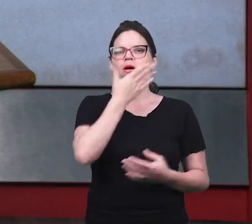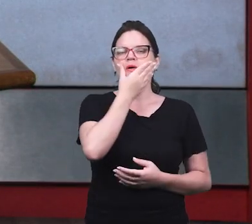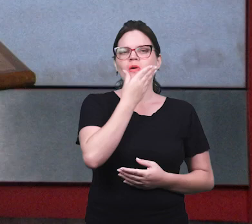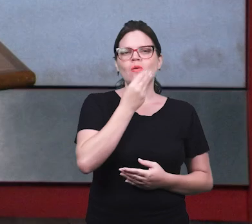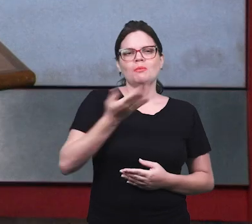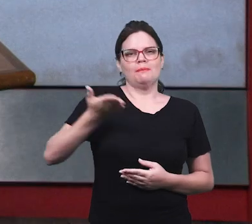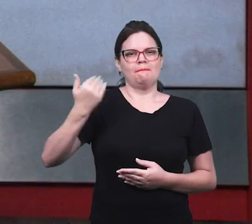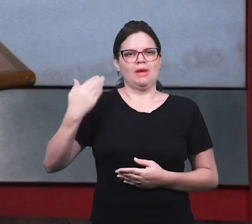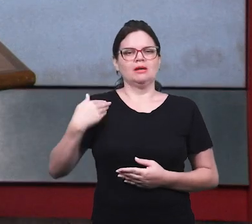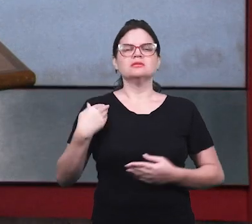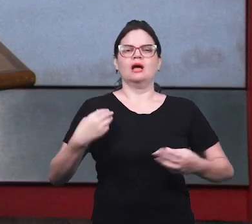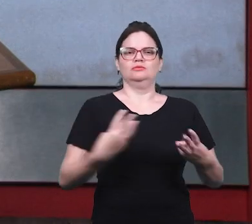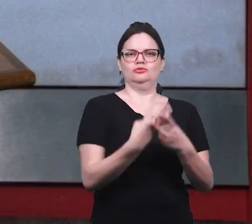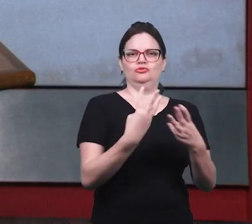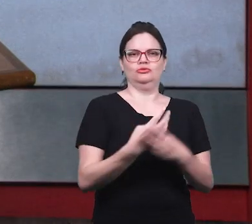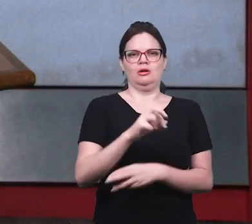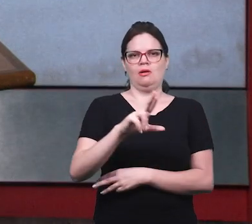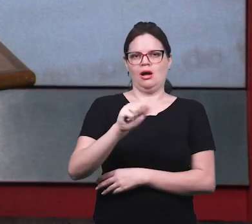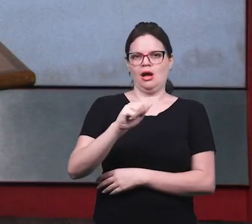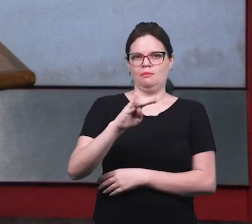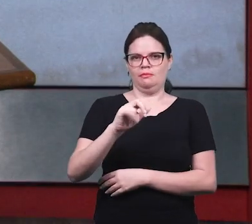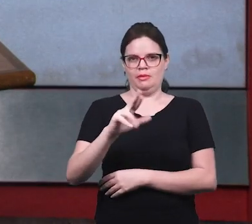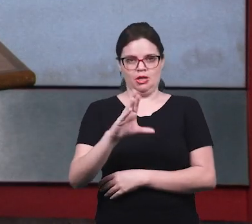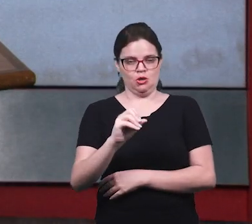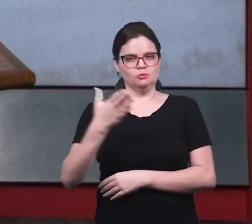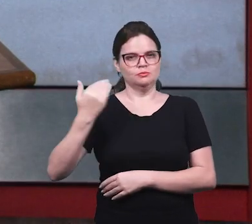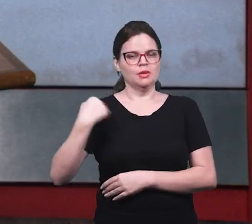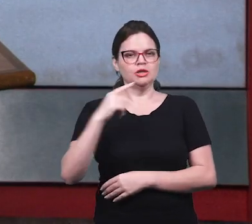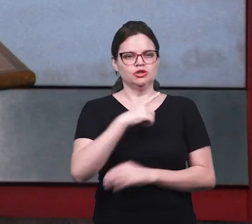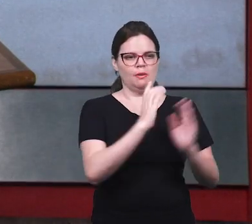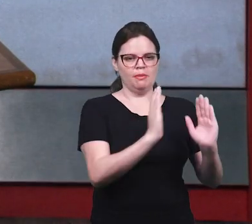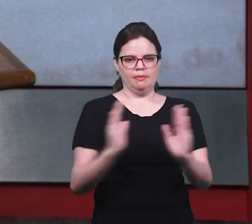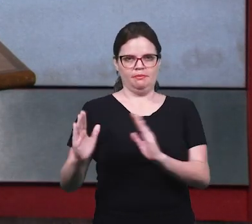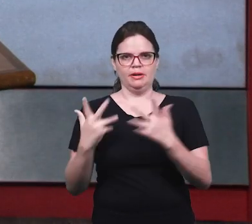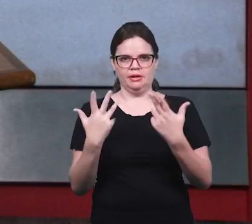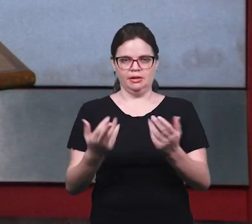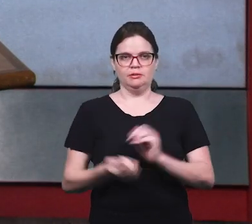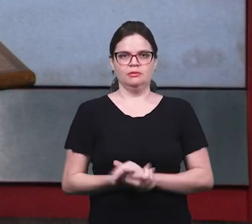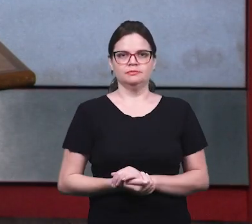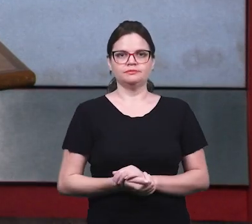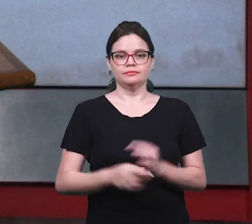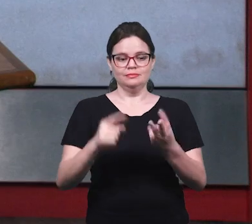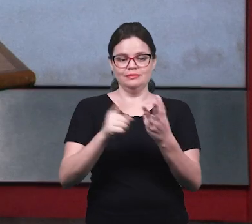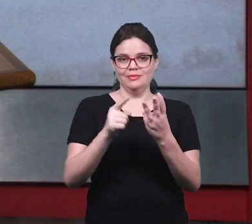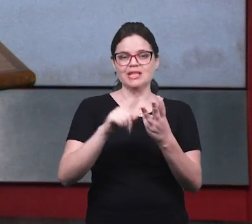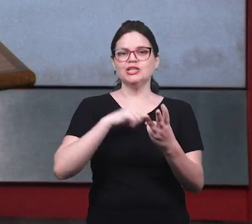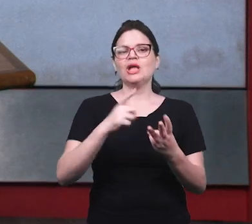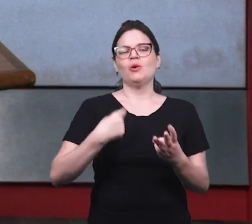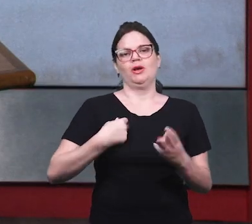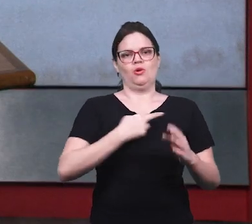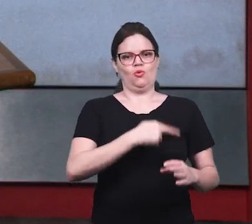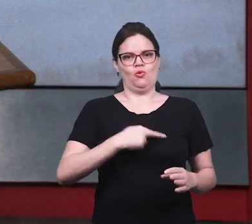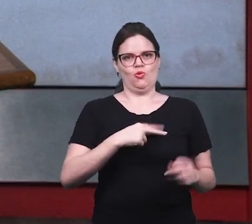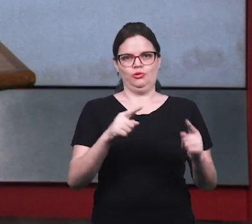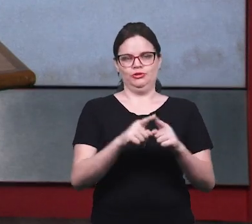tempo. Na última divisão, os escritos, estavam incluídos os livros de Ruth, Salmos,